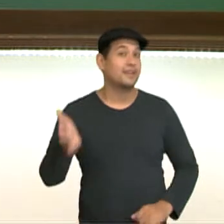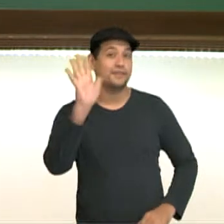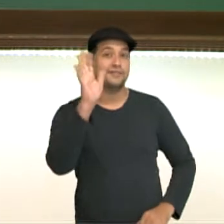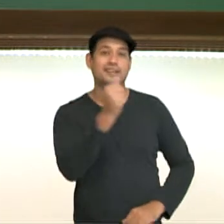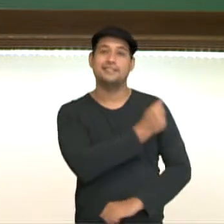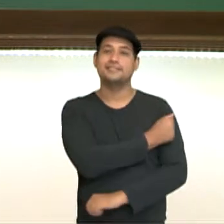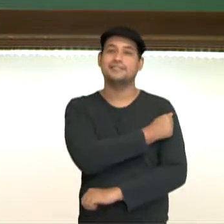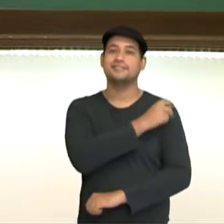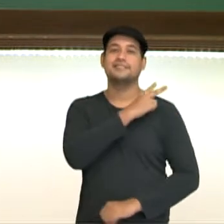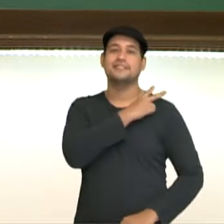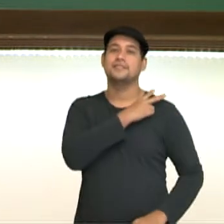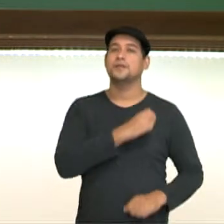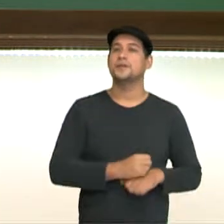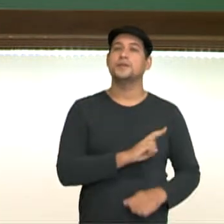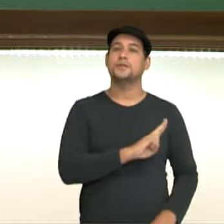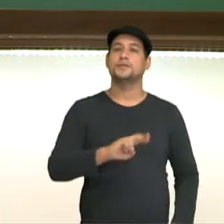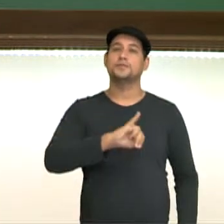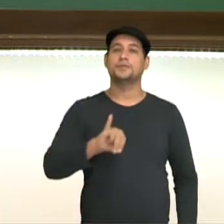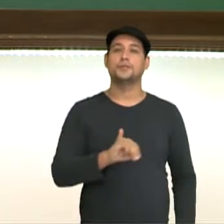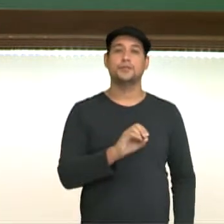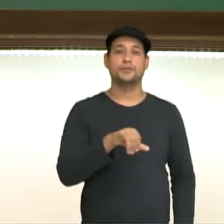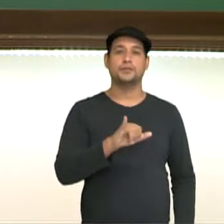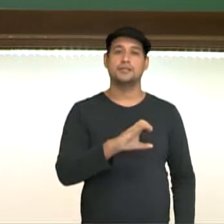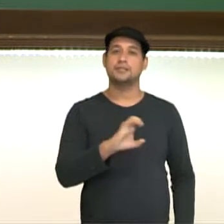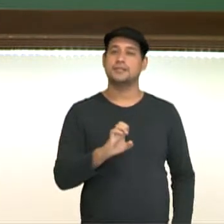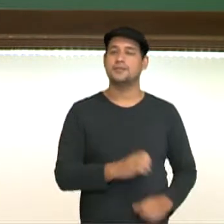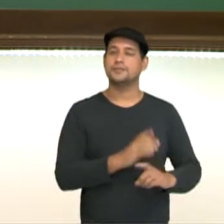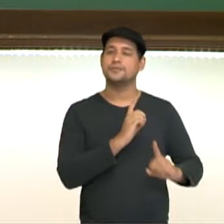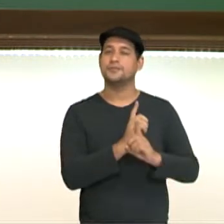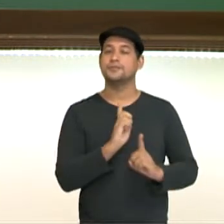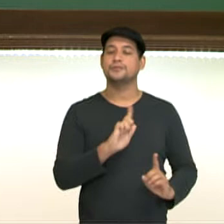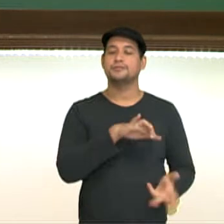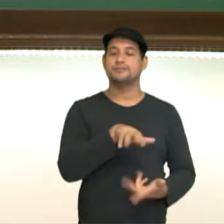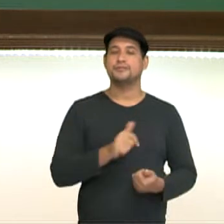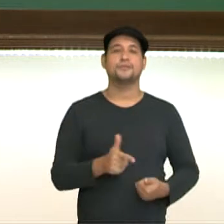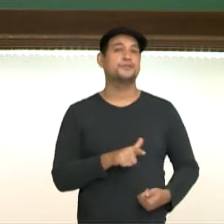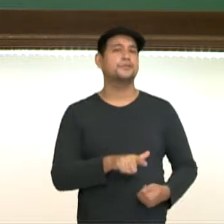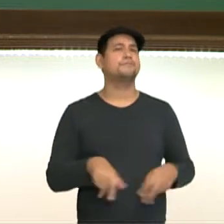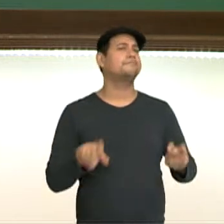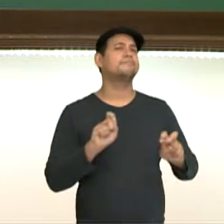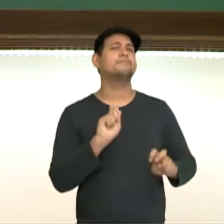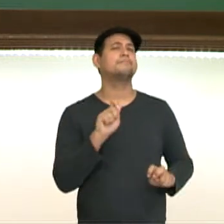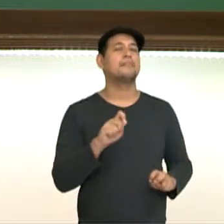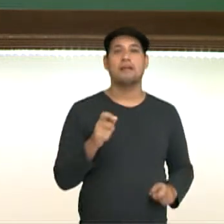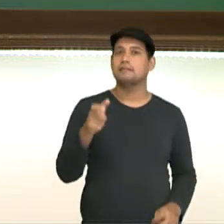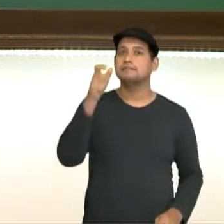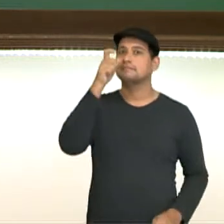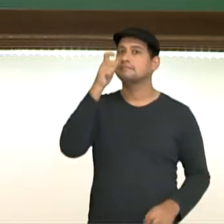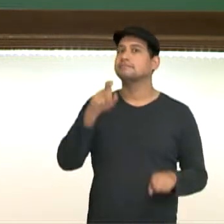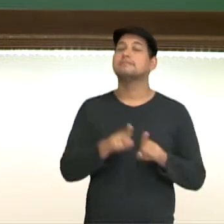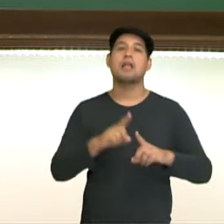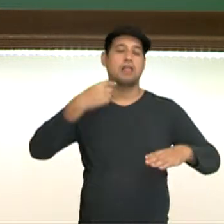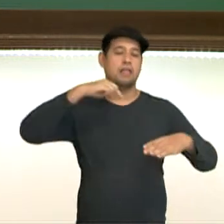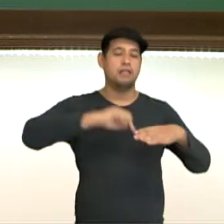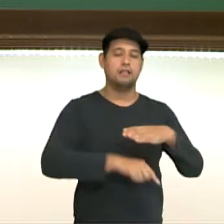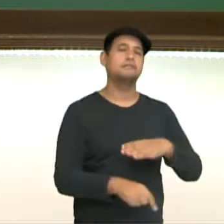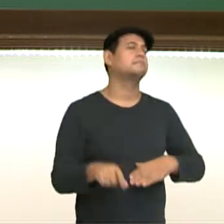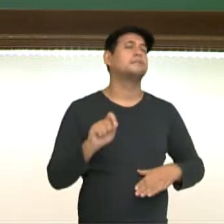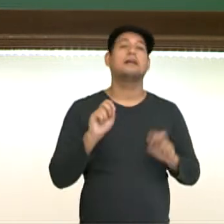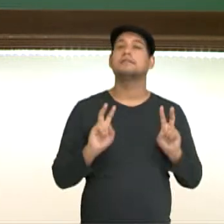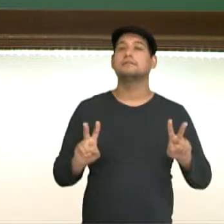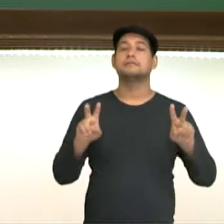Olá, estudantes da segunda série. Meu nome é Joyce. Estamos aqui para mais um encontro em geografia. Hoje o tema é muito interessante, é um aprofundamento do